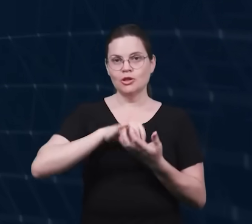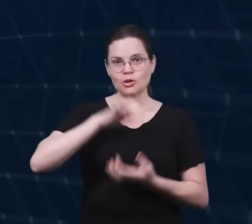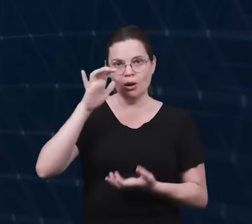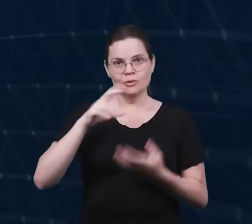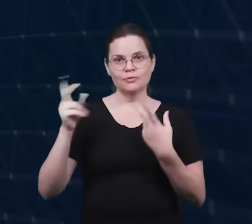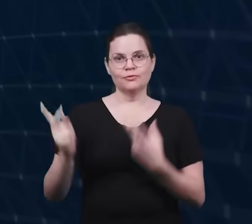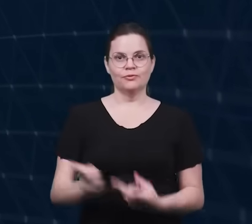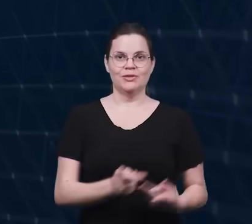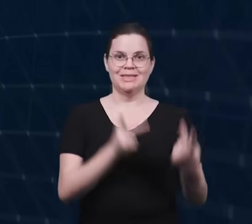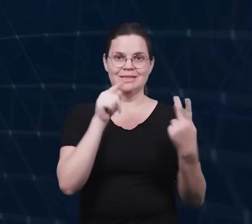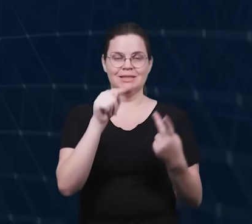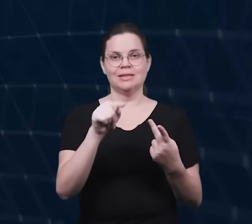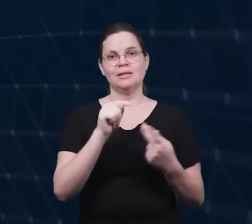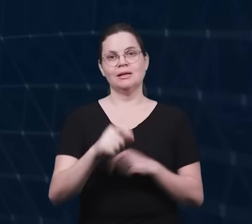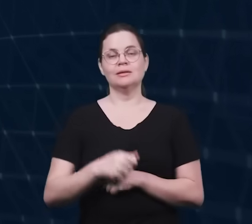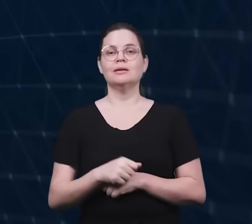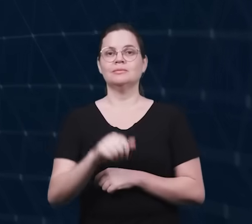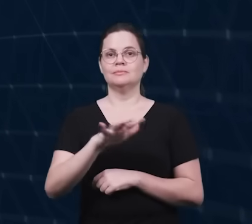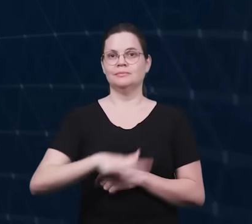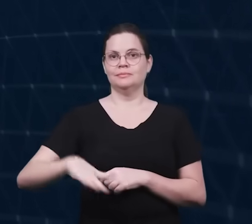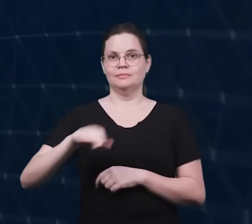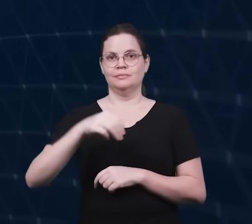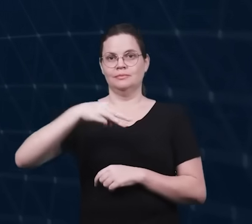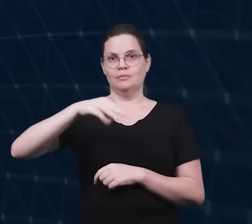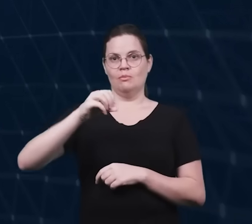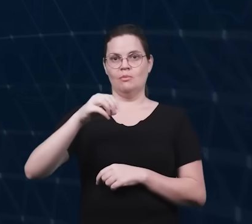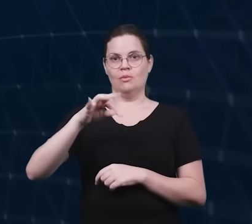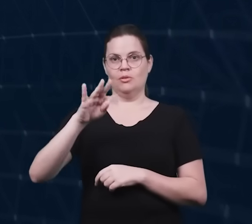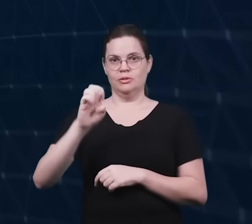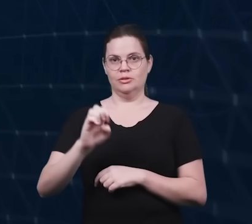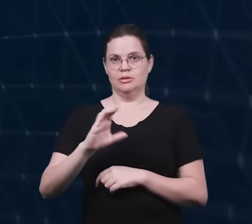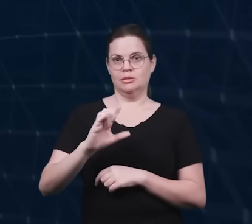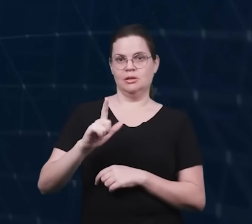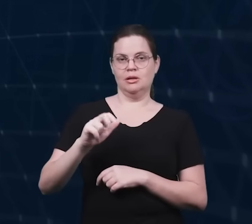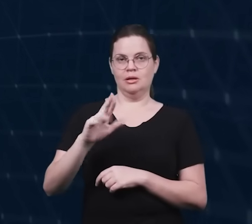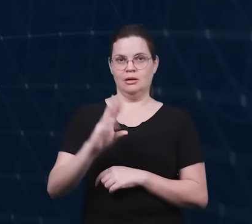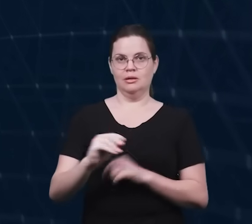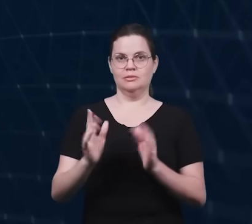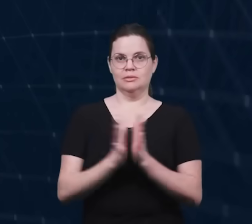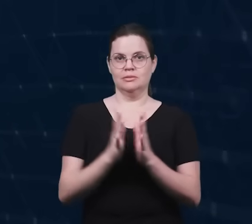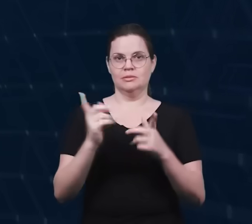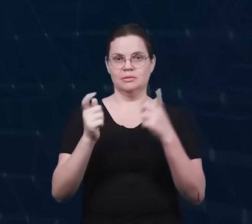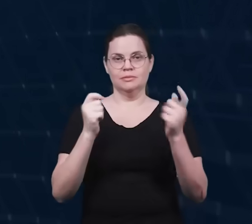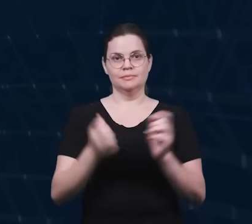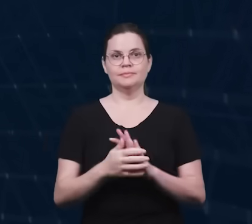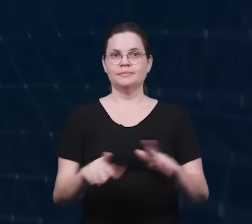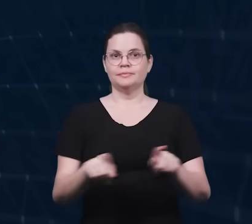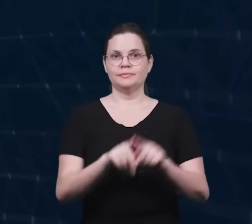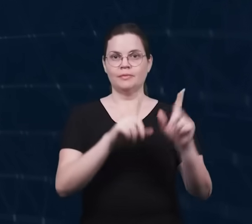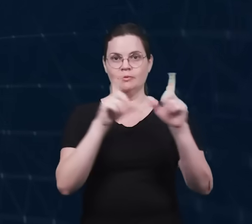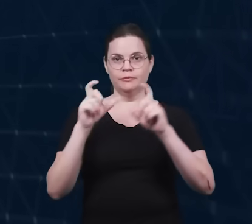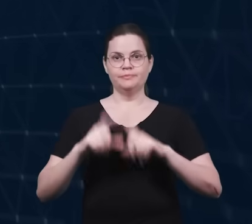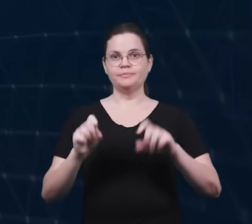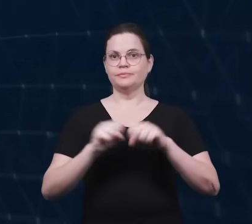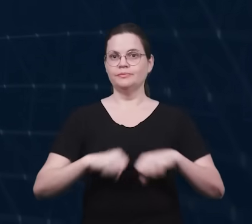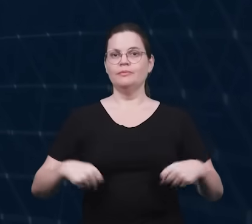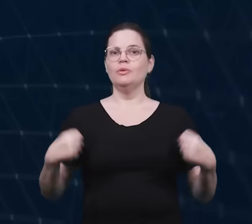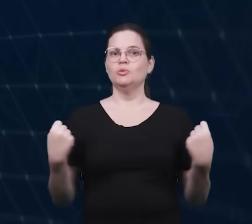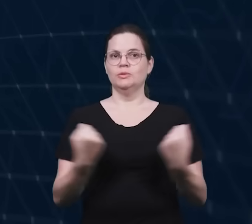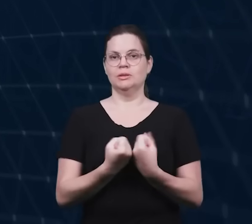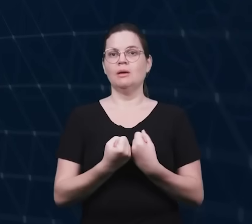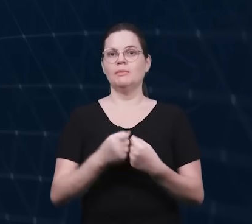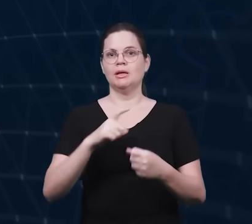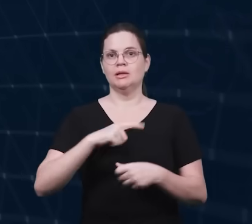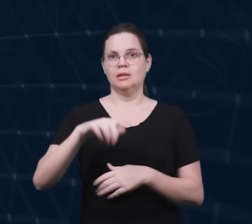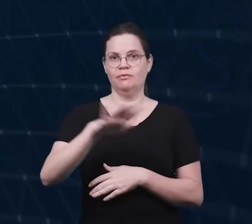aconteceu no Lar dos Idosos, na região de Montes Claros, louvado seja o nome do Senhor. Foto de um mini seminário com as